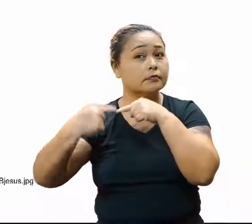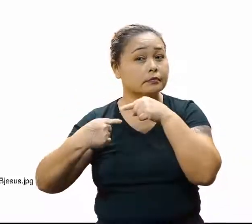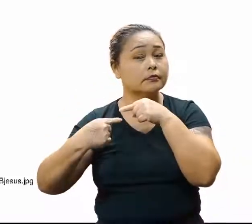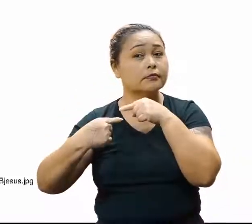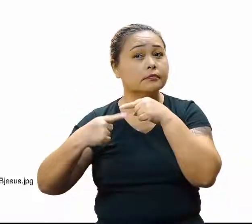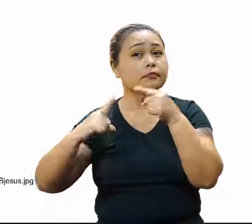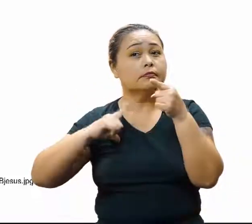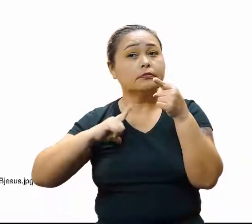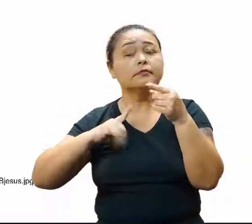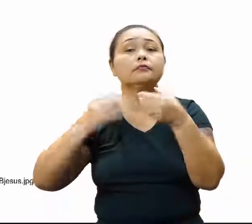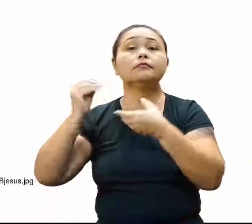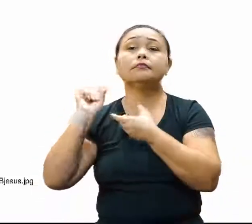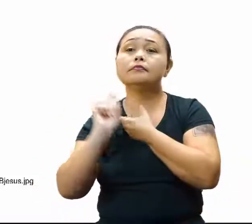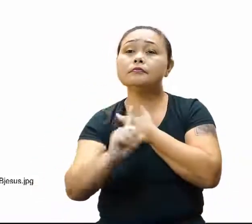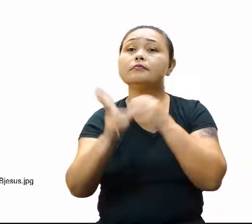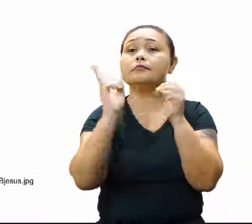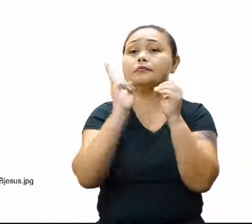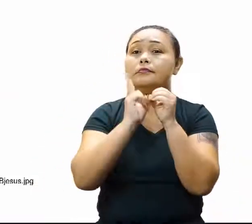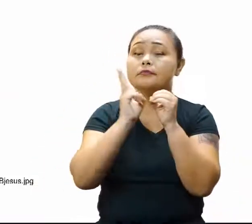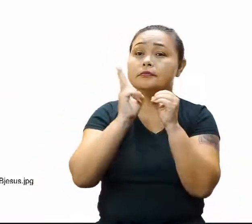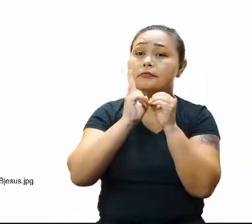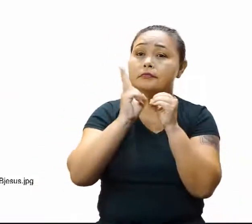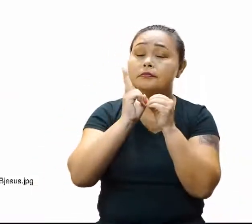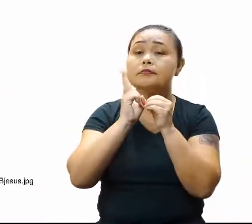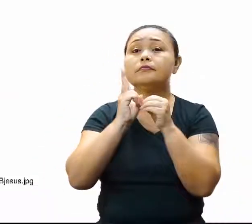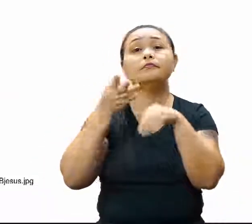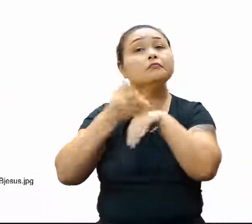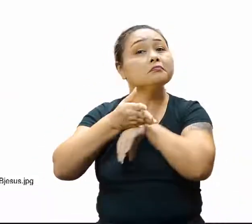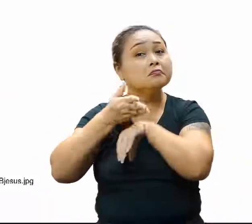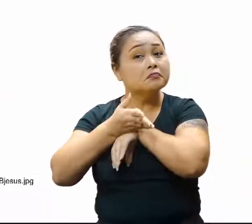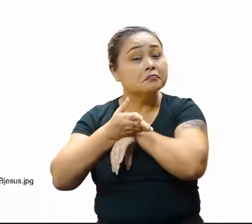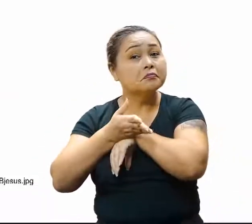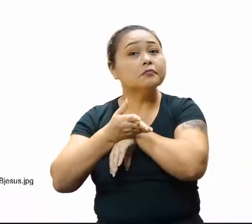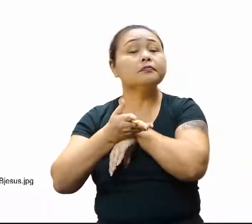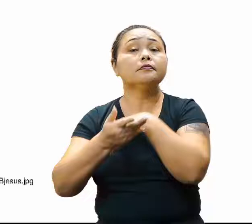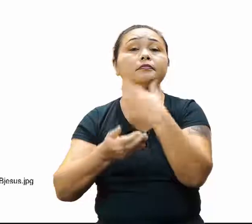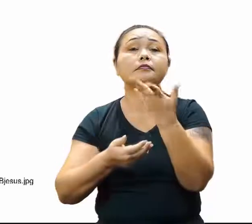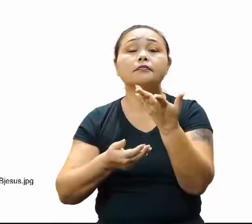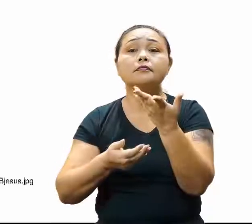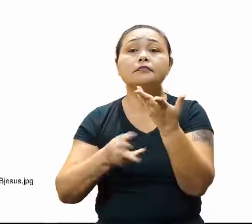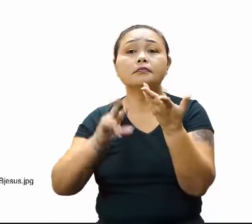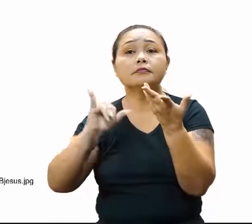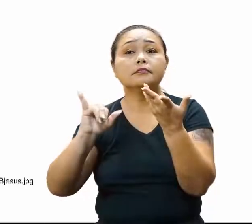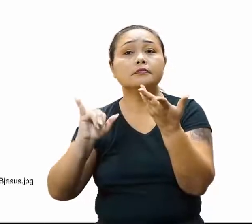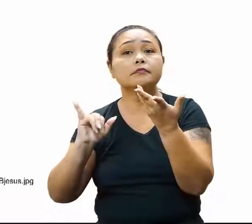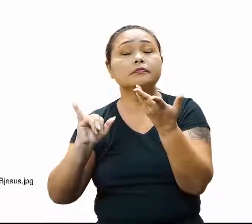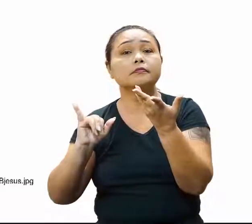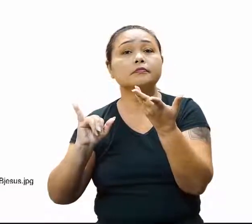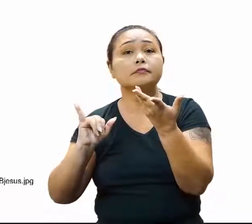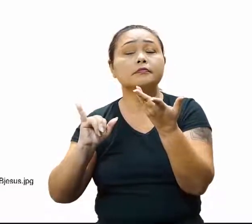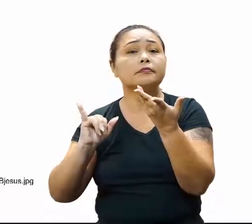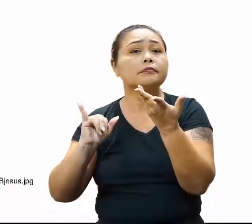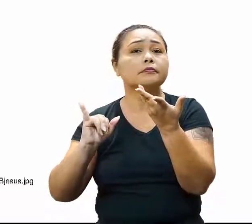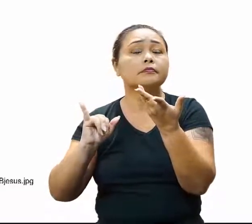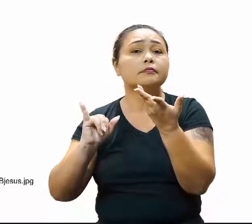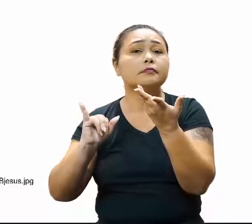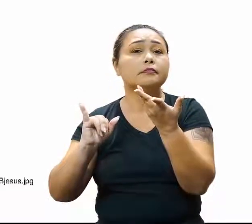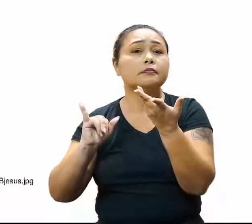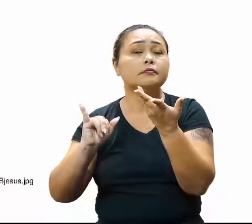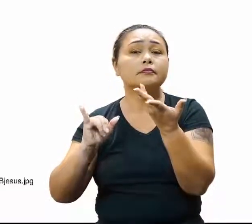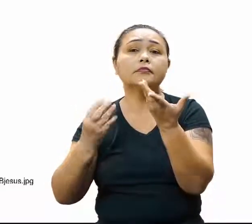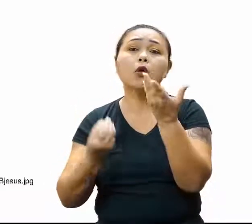o índio como participante, vai entrar, aí que vai dar o nome